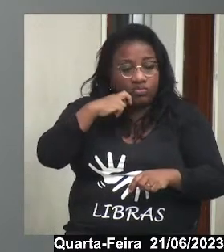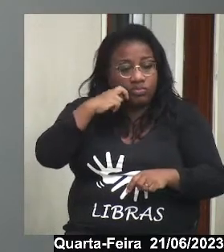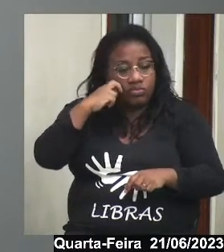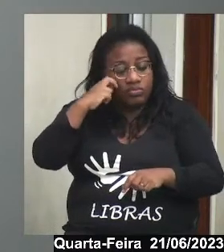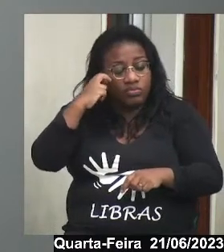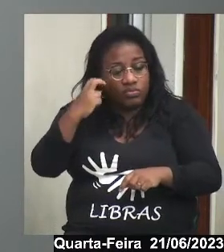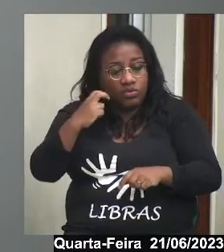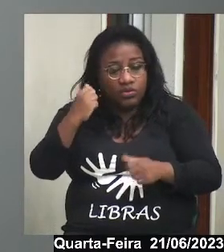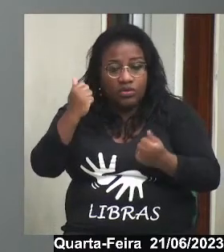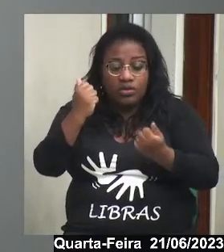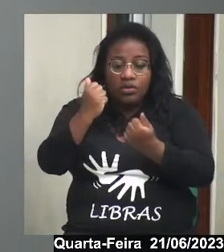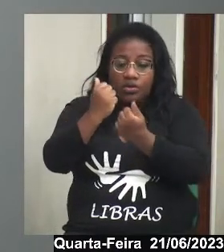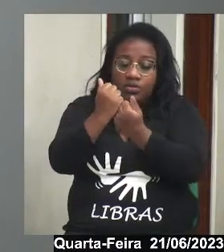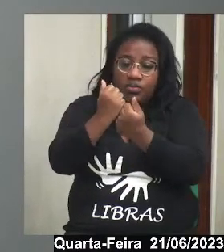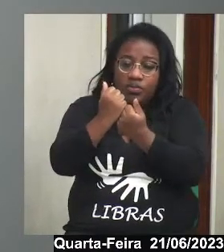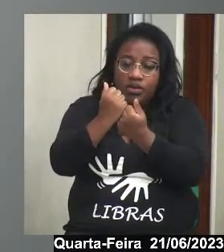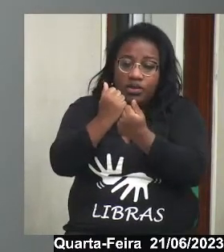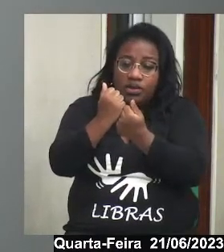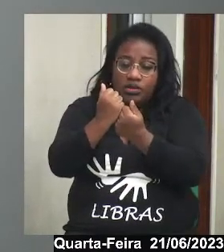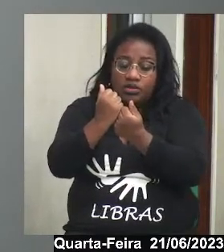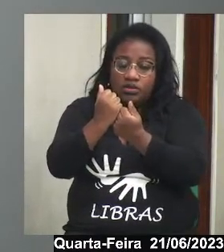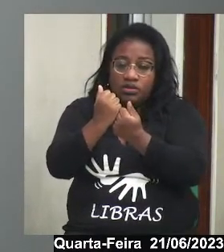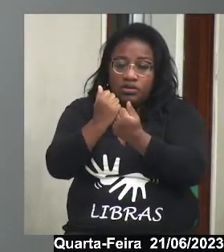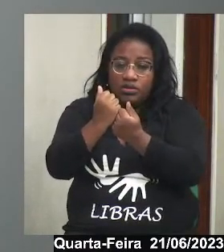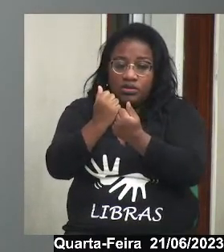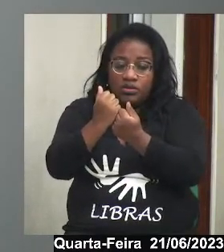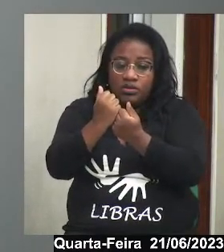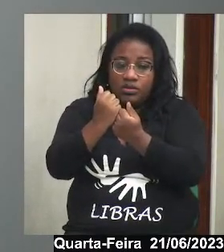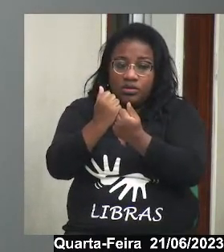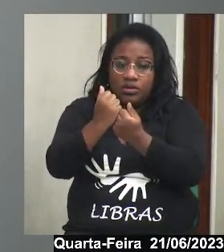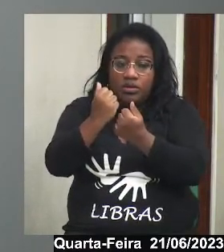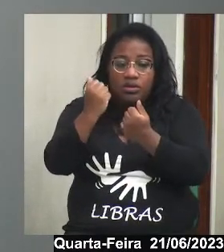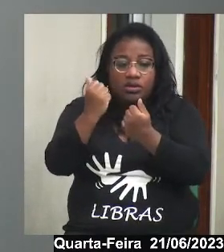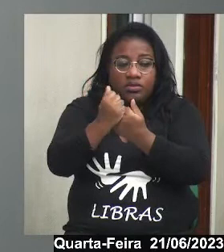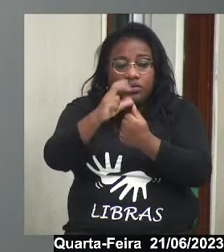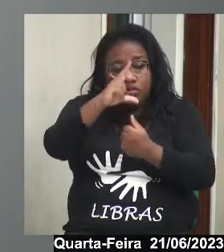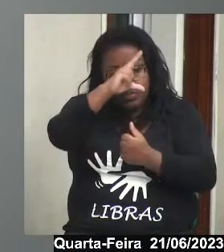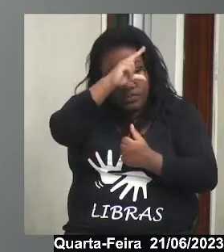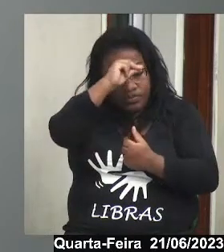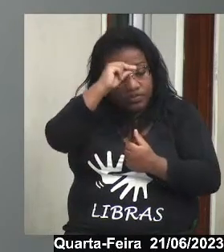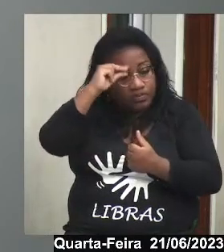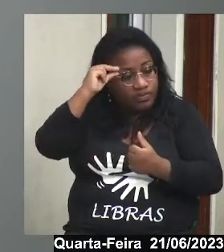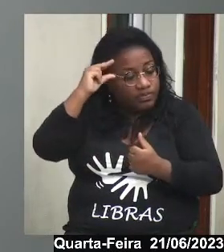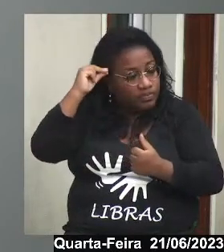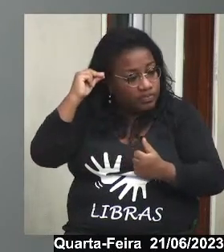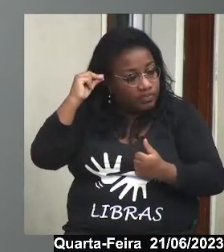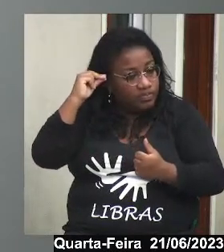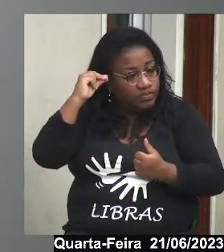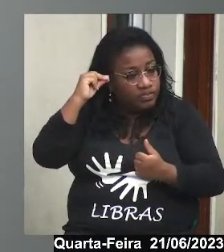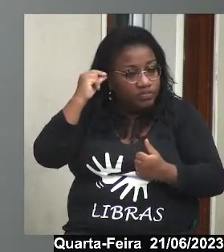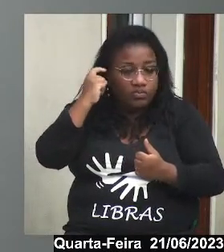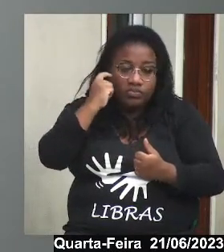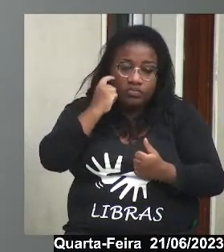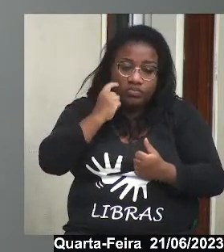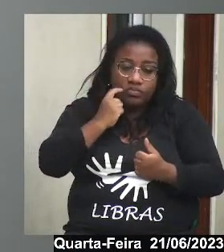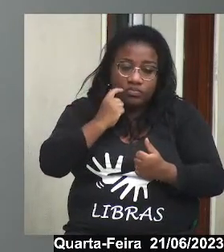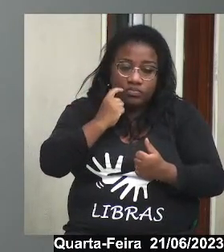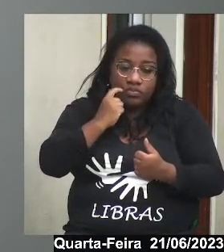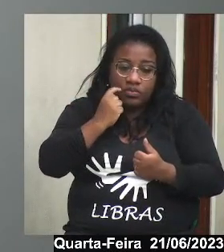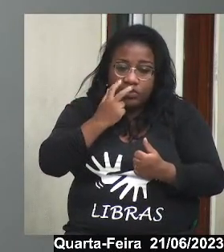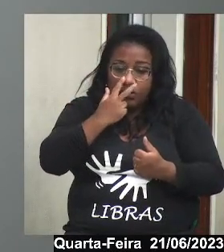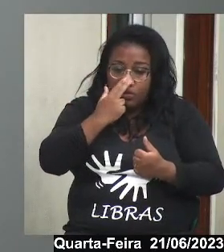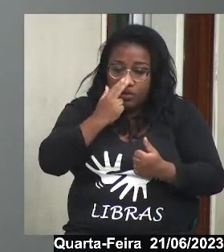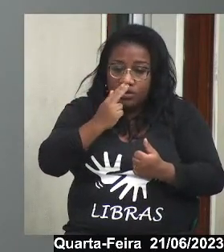o vice-prefeito tratar a Feira de Embu das Artes e esses expositores que aqui estão como